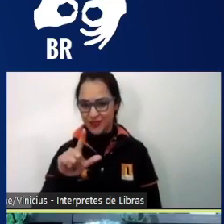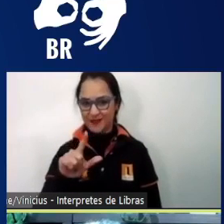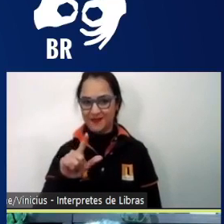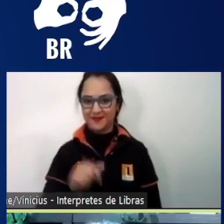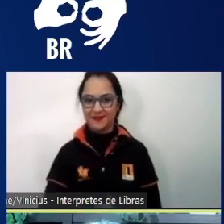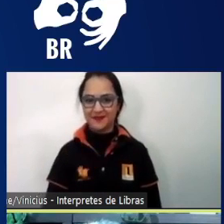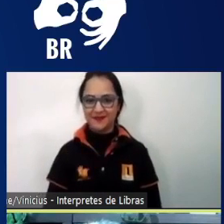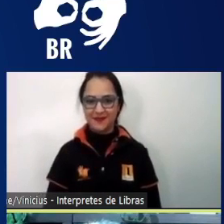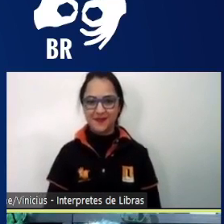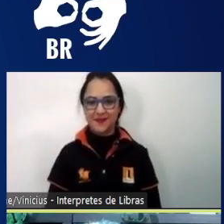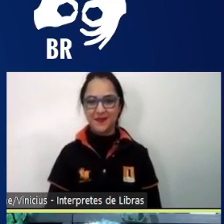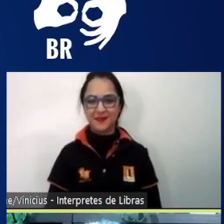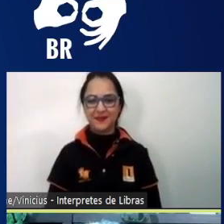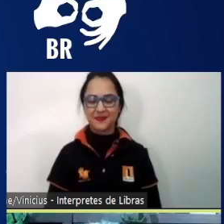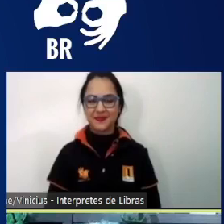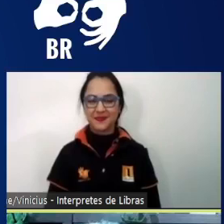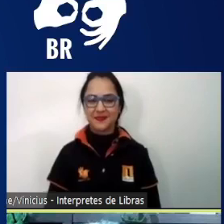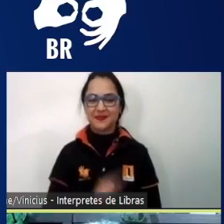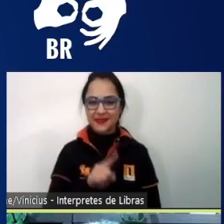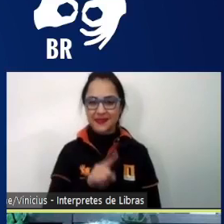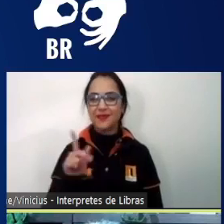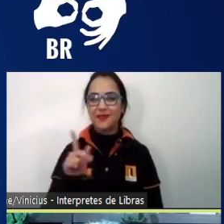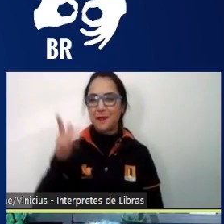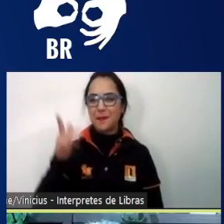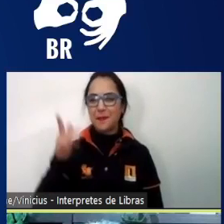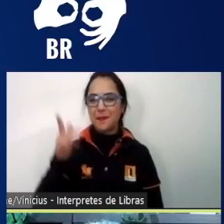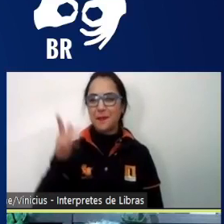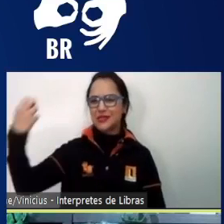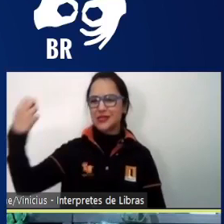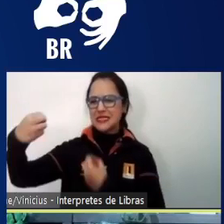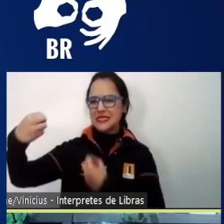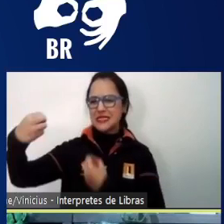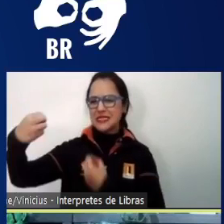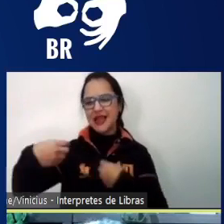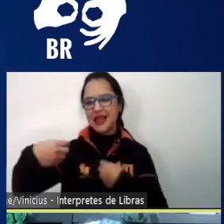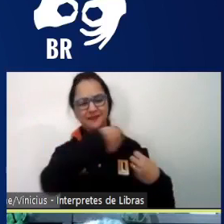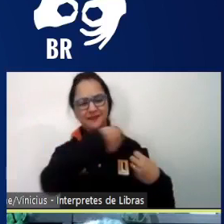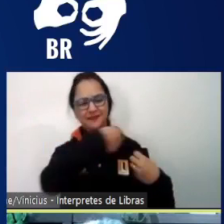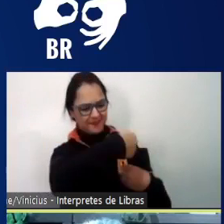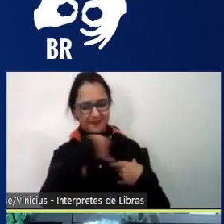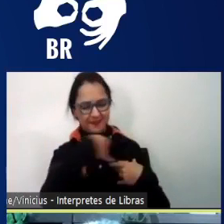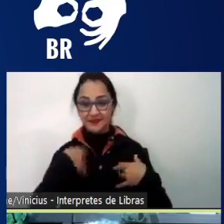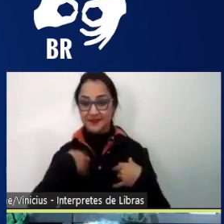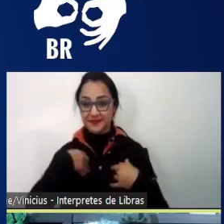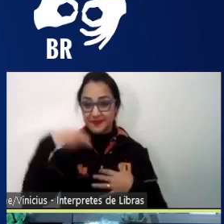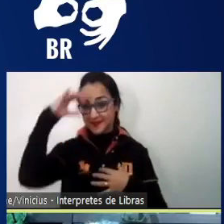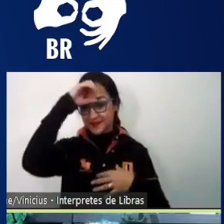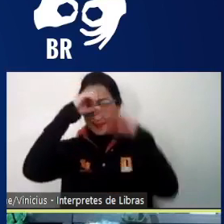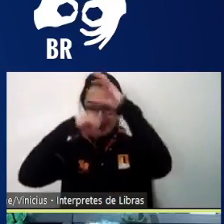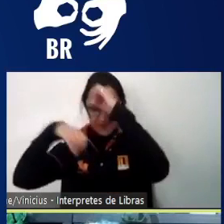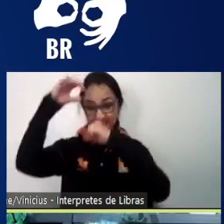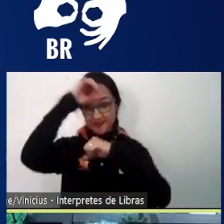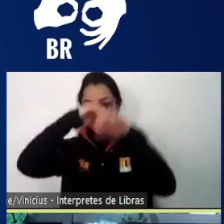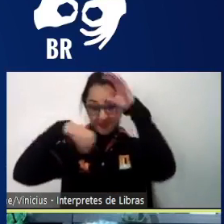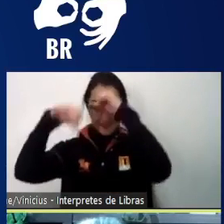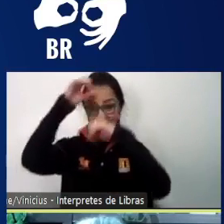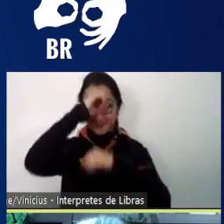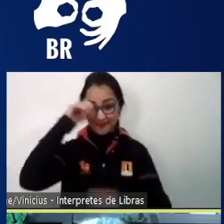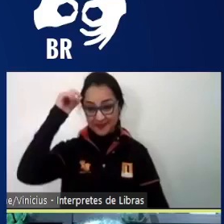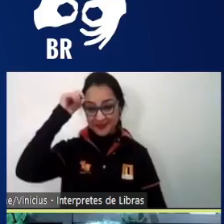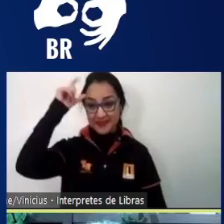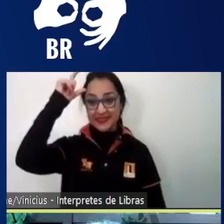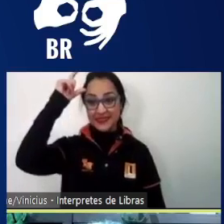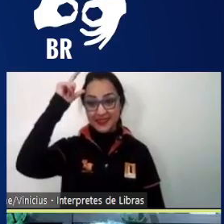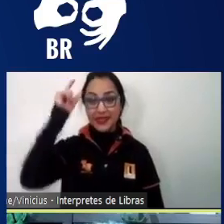de muitos estudiosos que se dedicaram, e a gente é a soma desses conhecimentos. E com quem eu aprendo